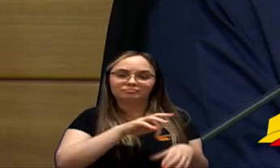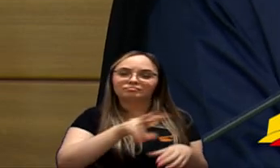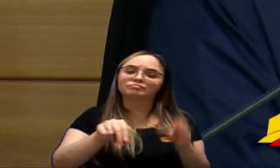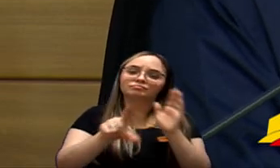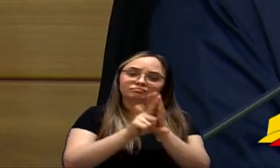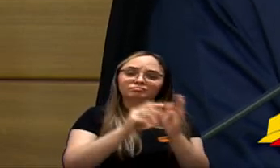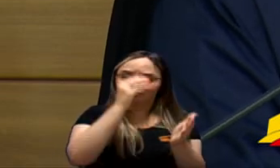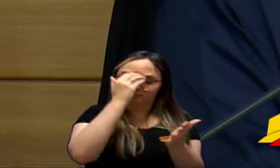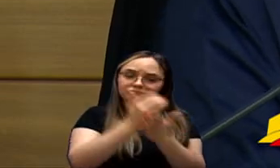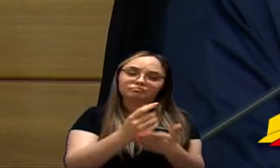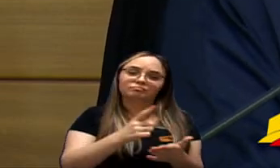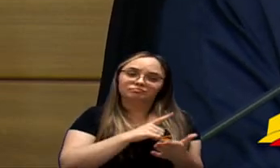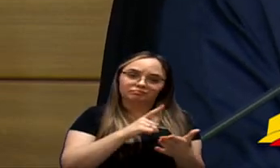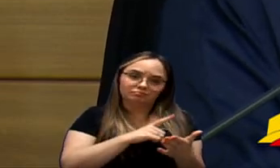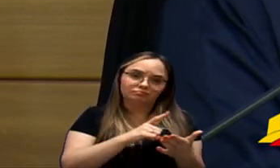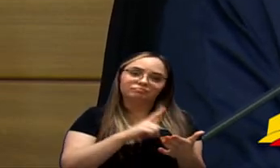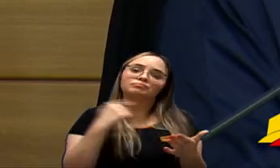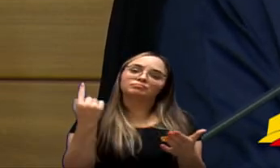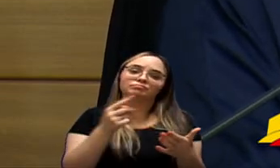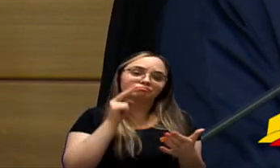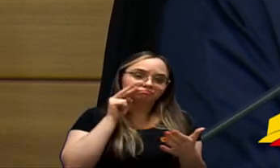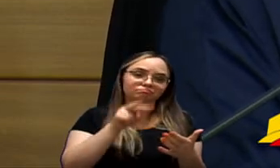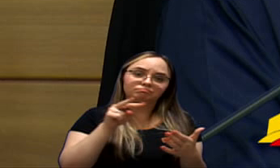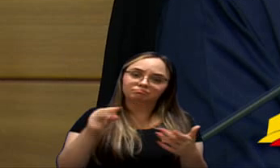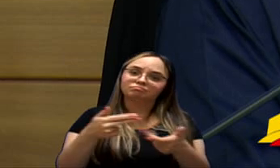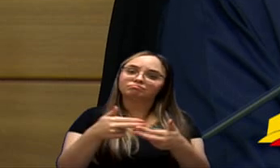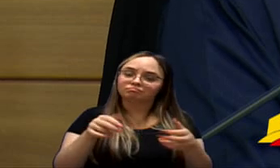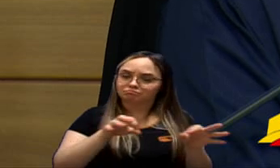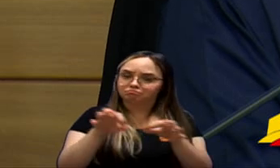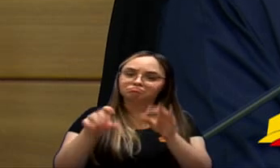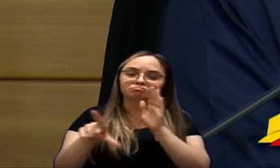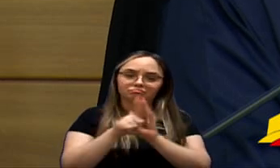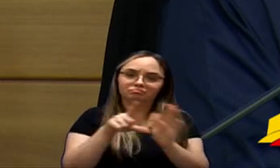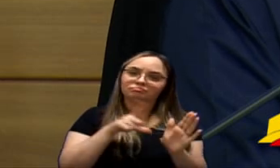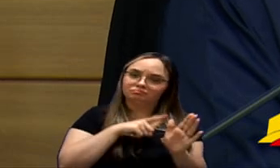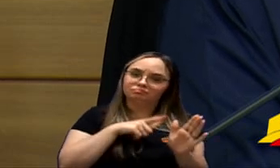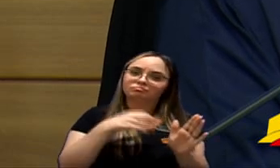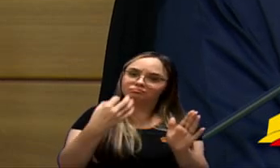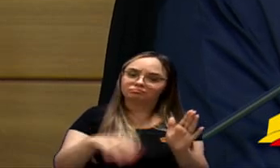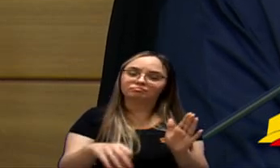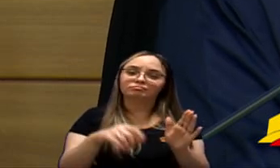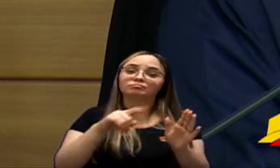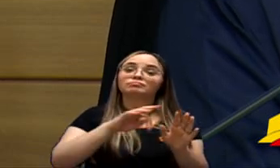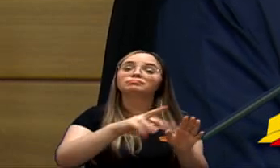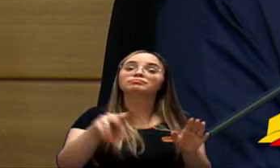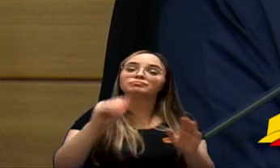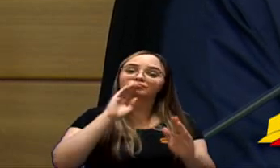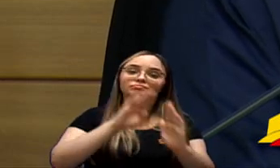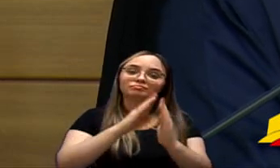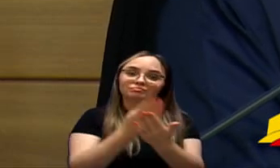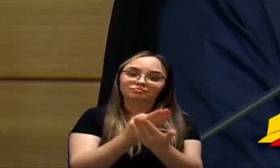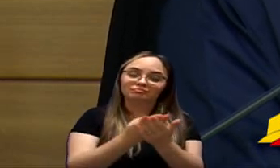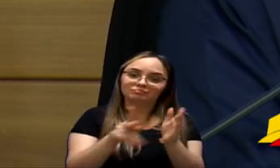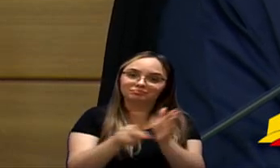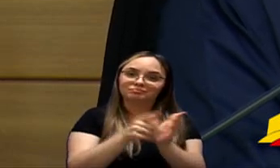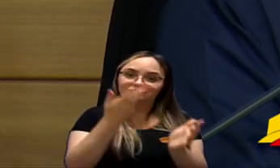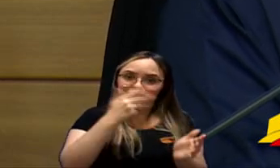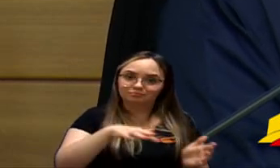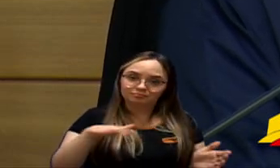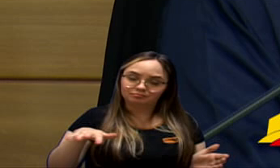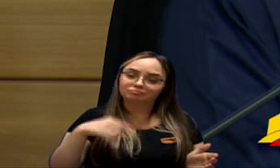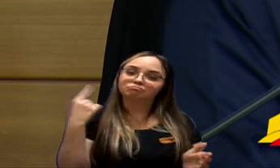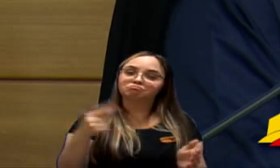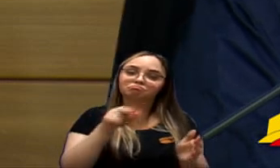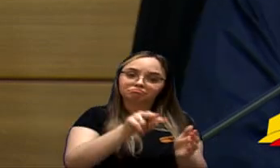da legalidade, tem se observado os dispositivos legais. E cada creche que é construída e que é entregue, a gente analisa caso a